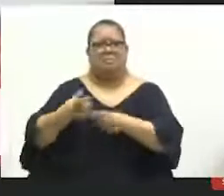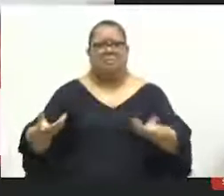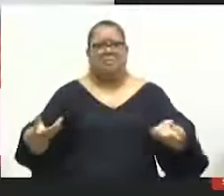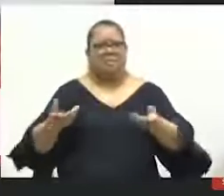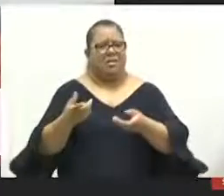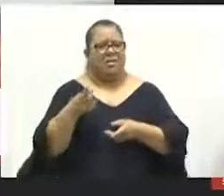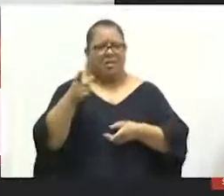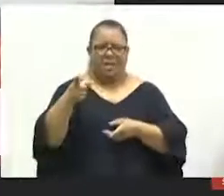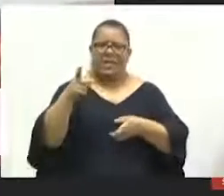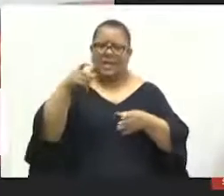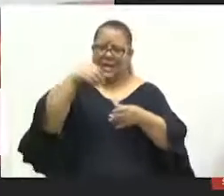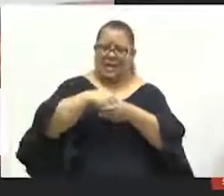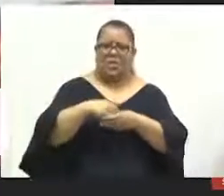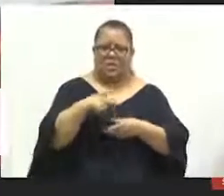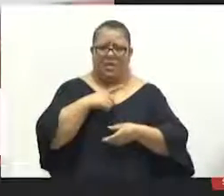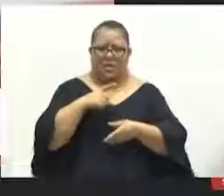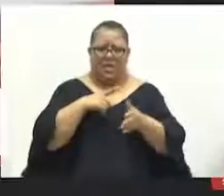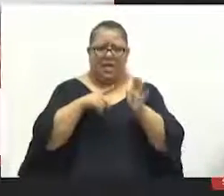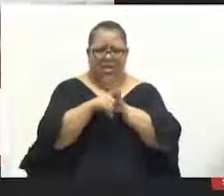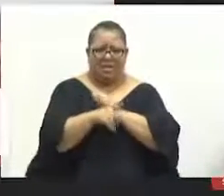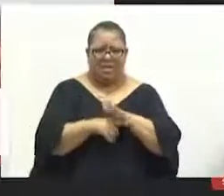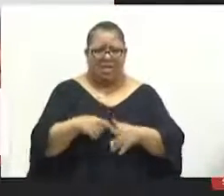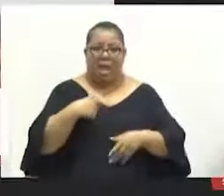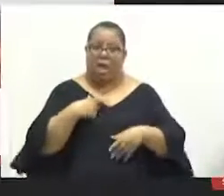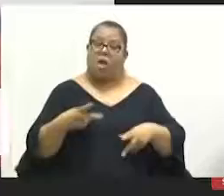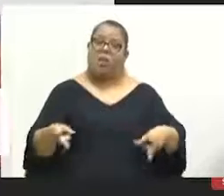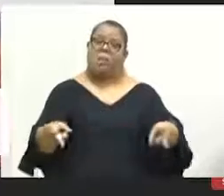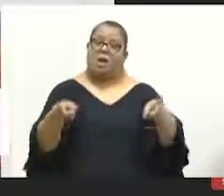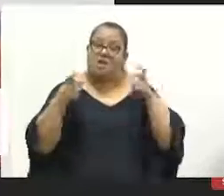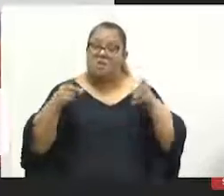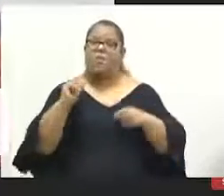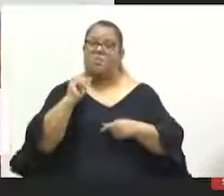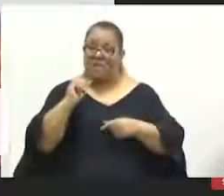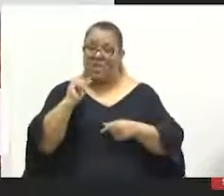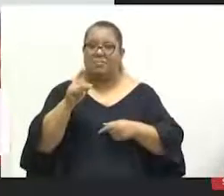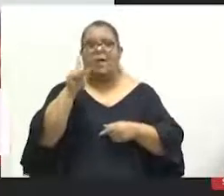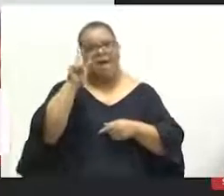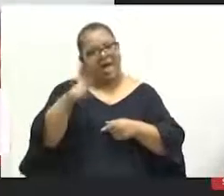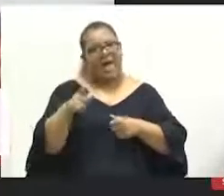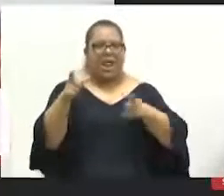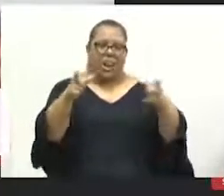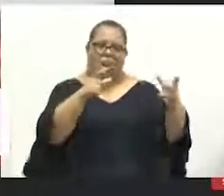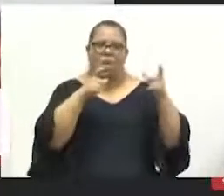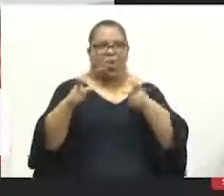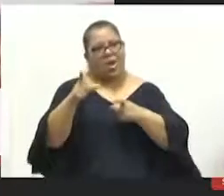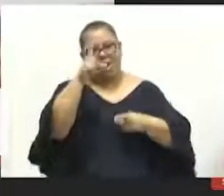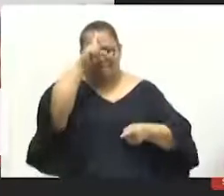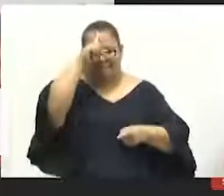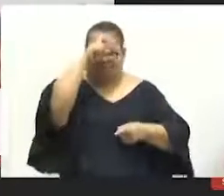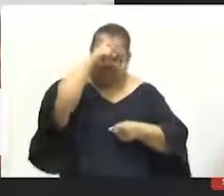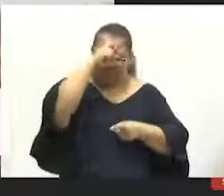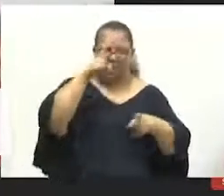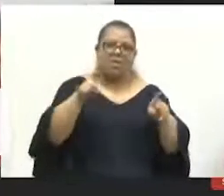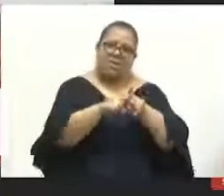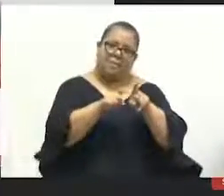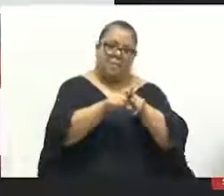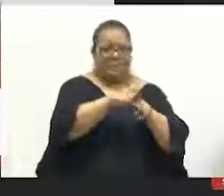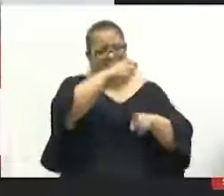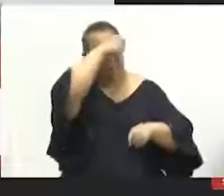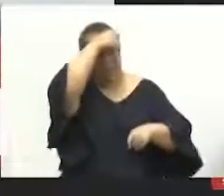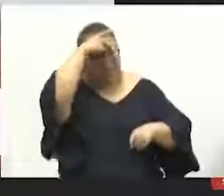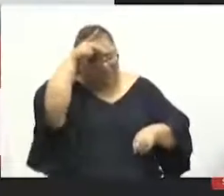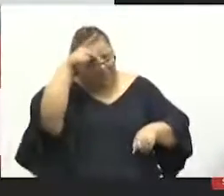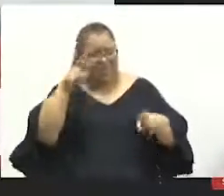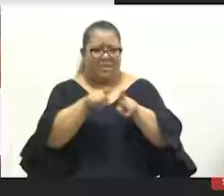serviço tem os exames. Então, o meu ponto de vista é que as instituições, nós, enquanto município e Estado, nos